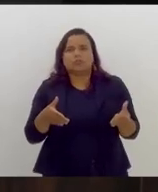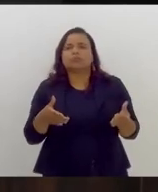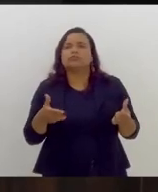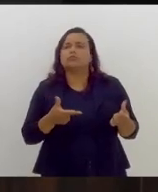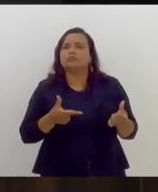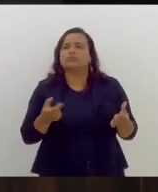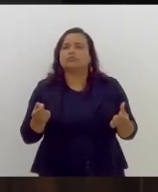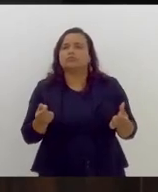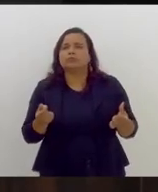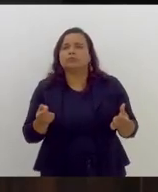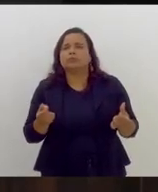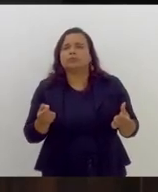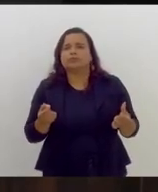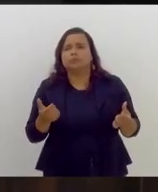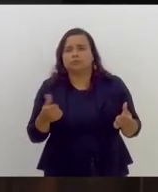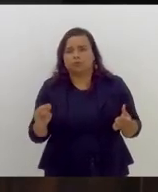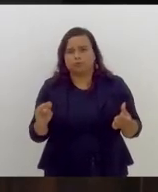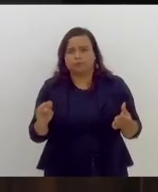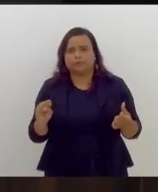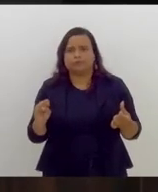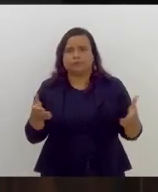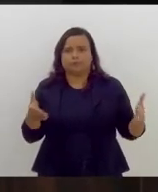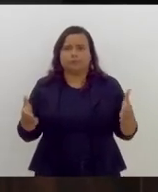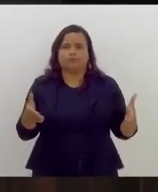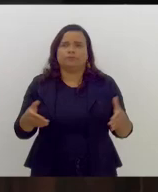e 2018.